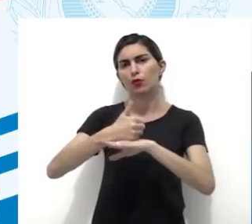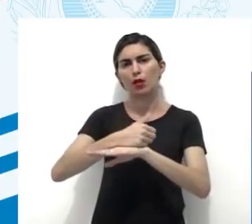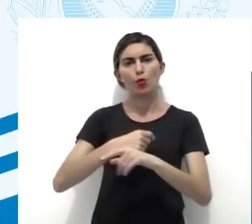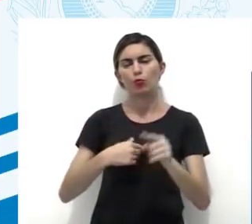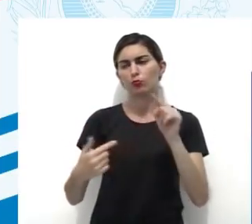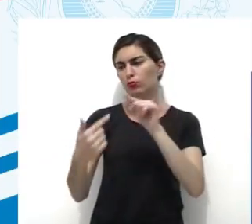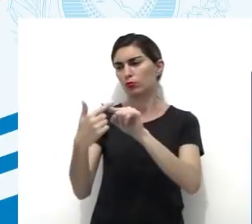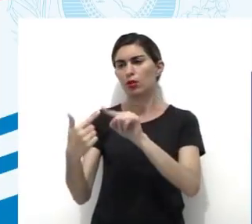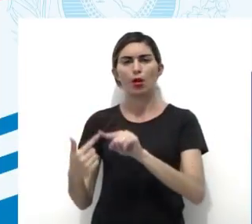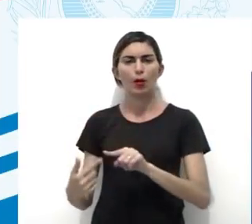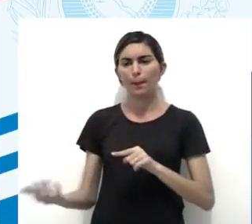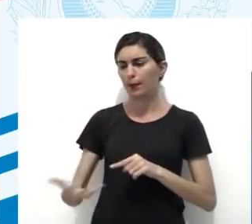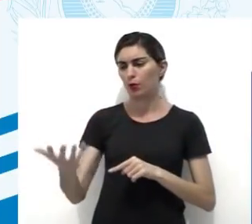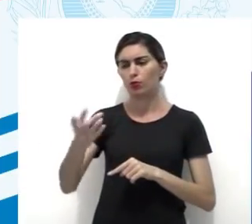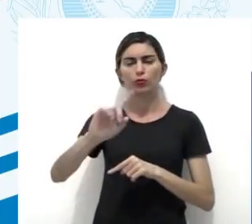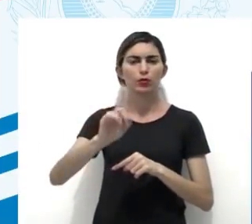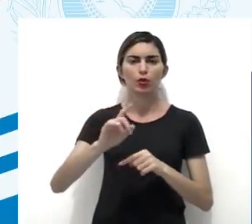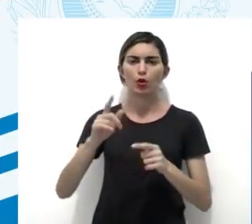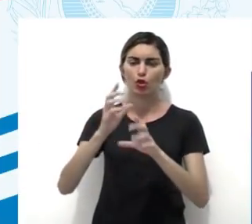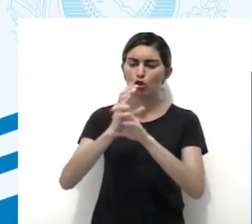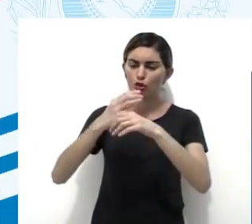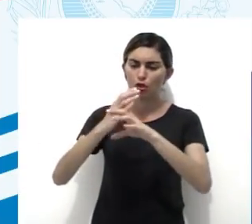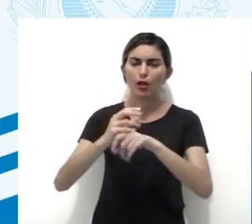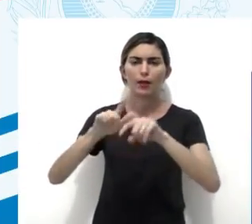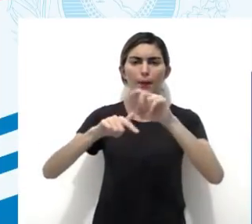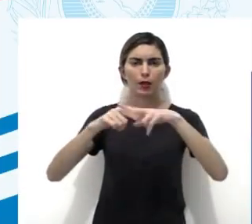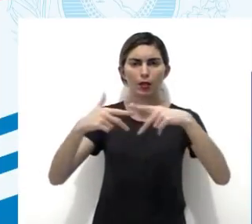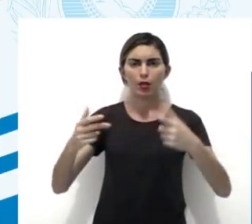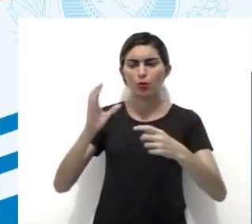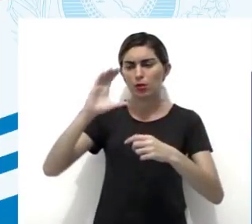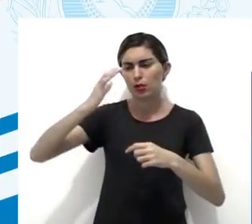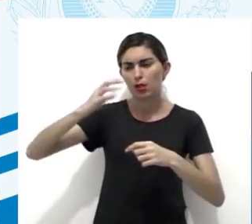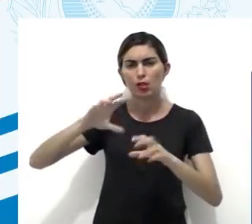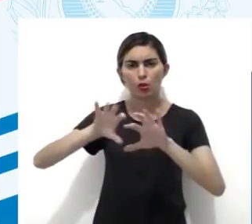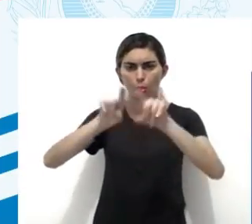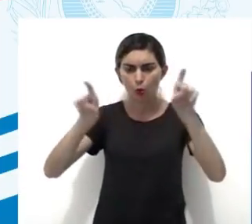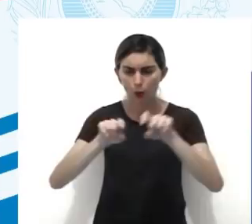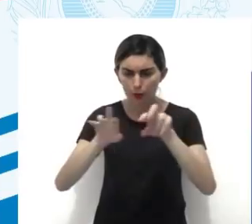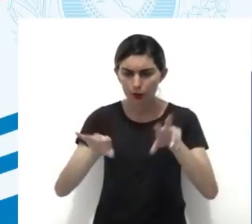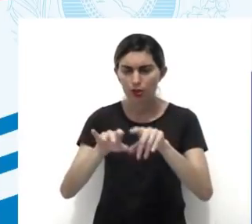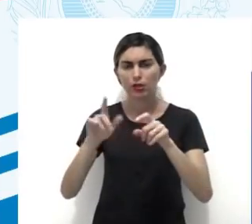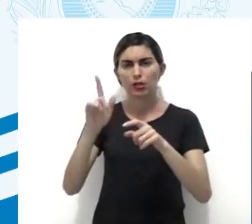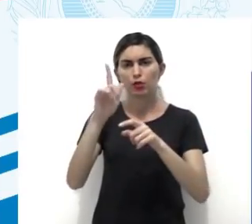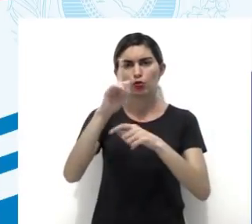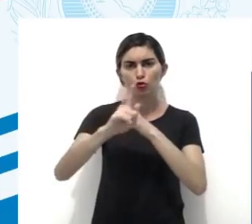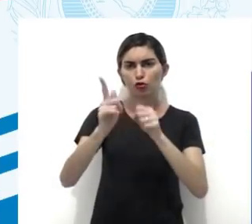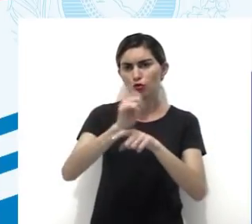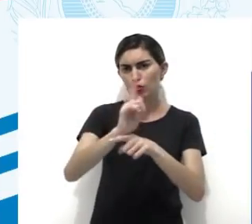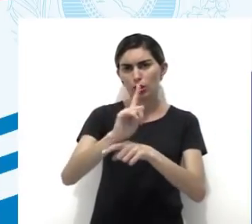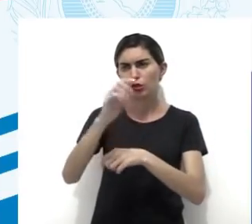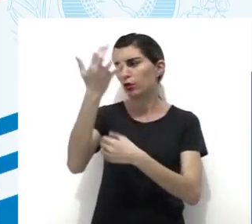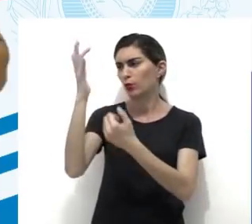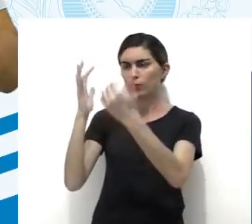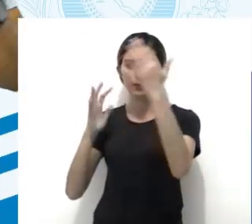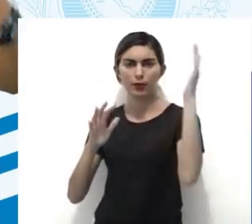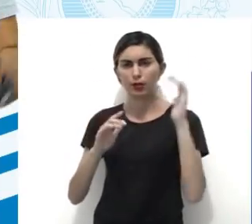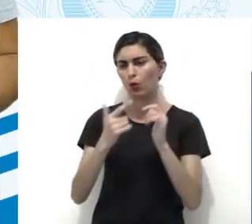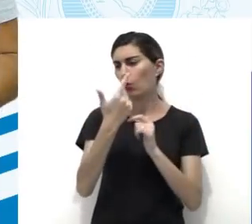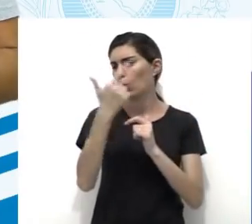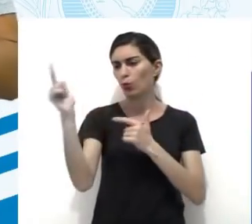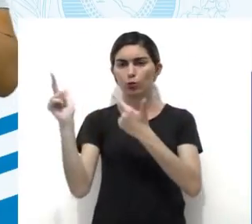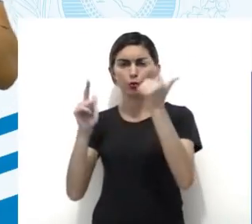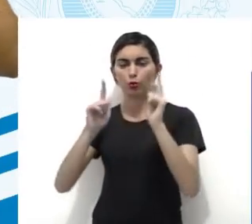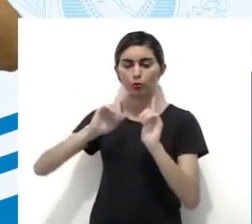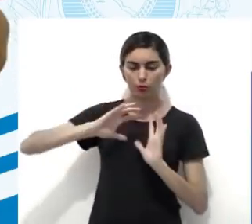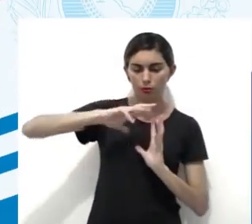ligadas diretamente à produção, como engenharia de materiais, ciências da computação, gestão ambiental e outras. Então isso daí, a globalização